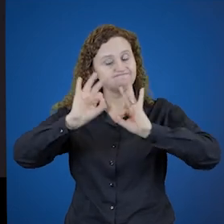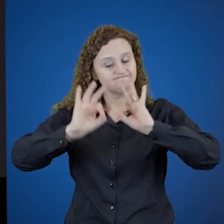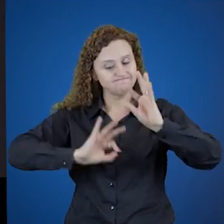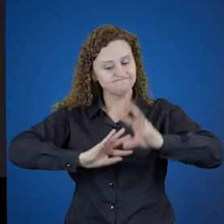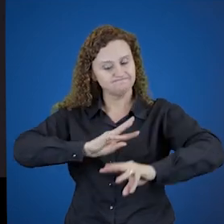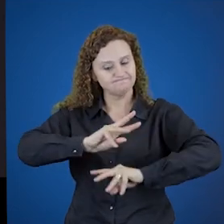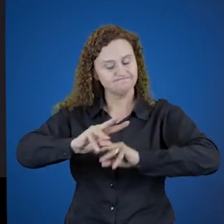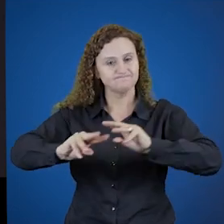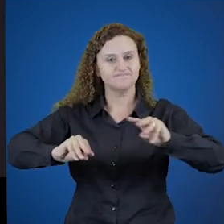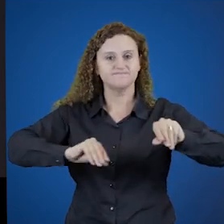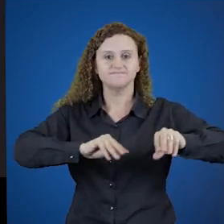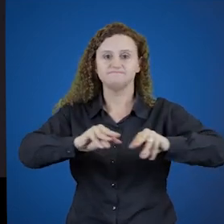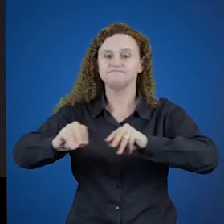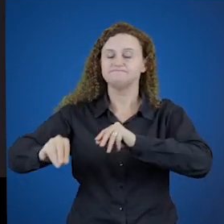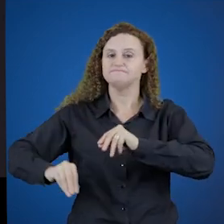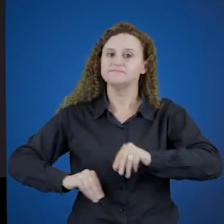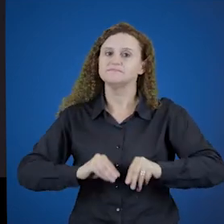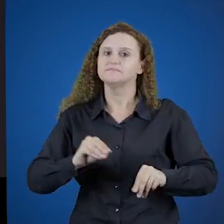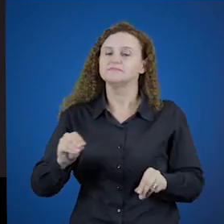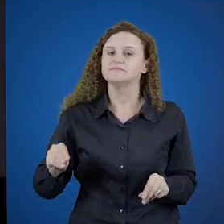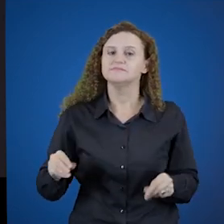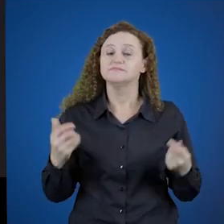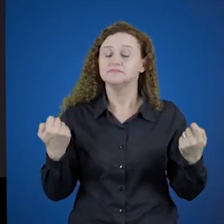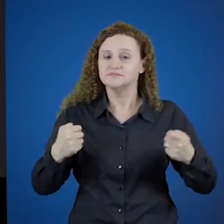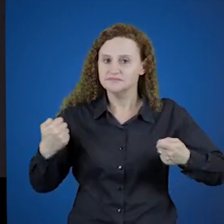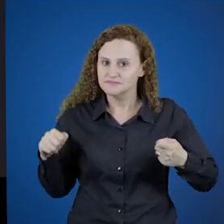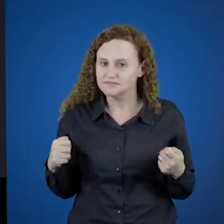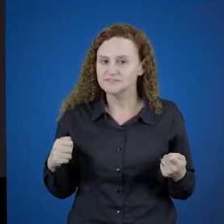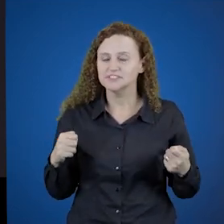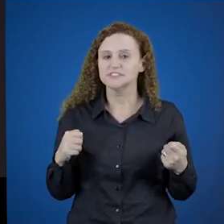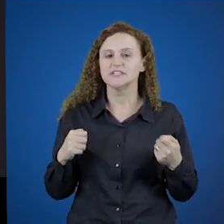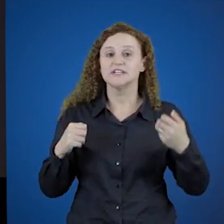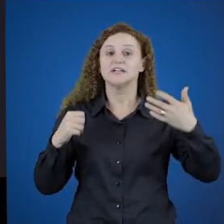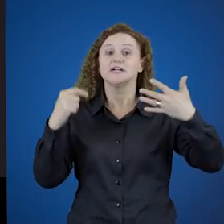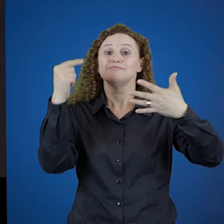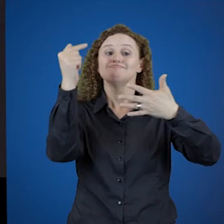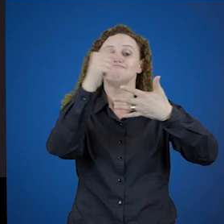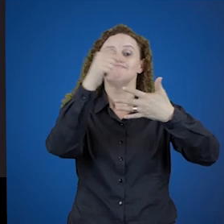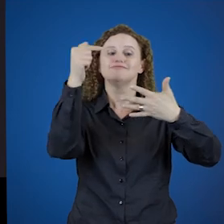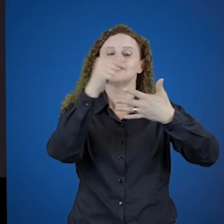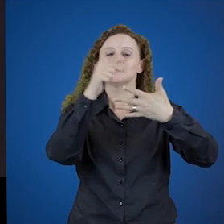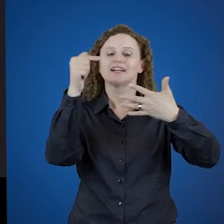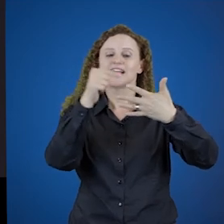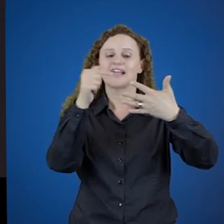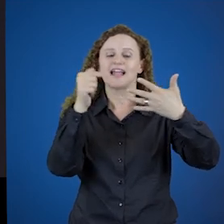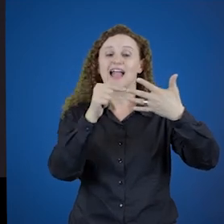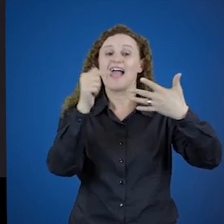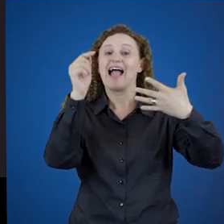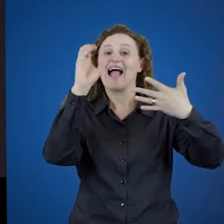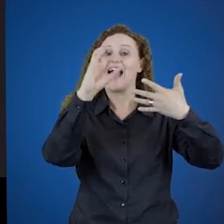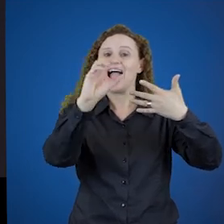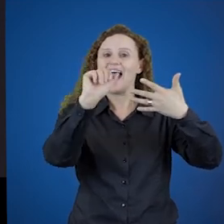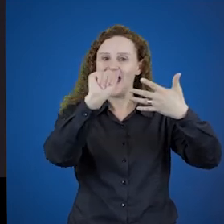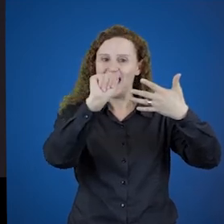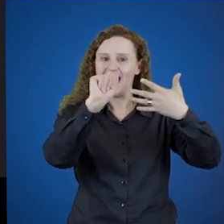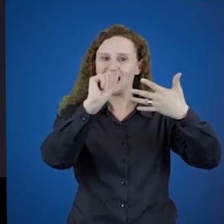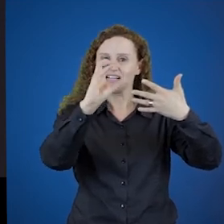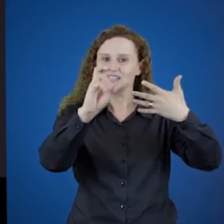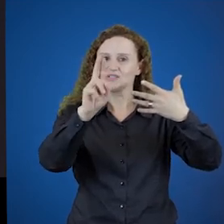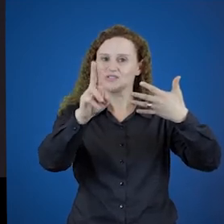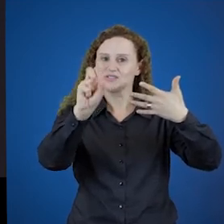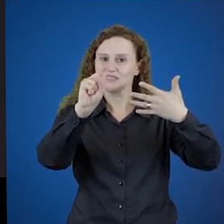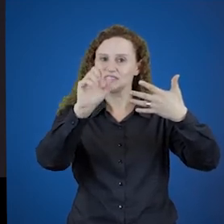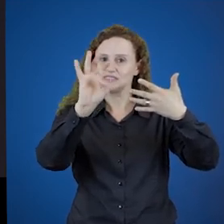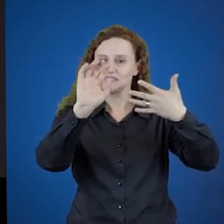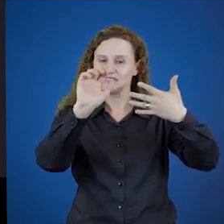objeto direto tem que ir para o caso dativo desculpe por caso acusativo está no singular